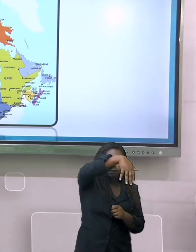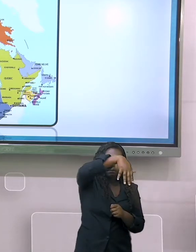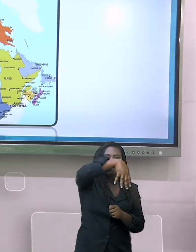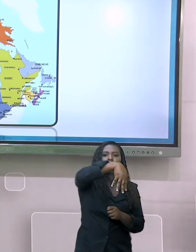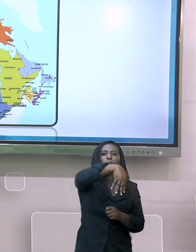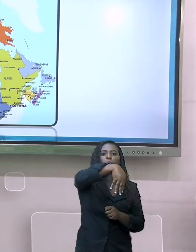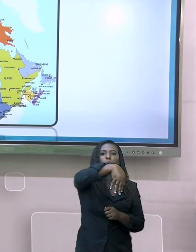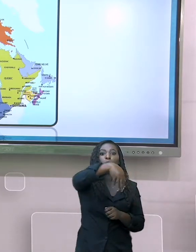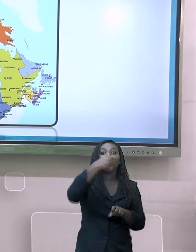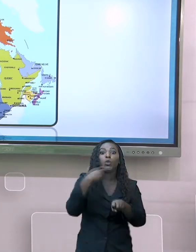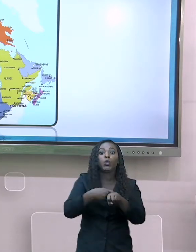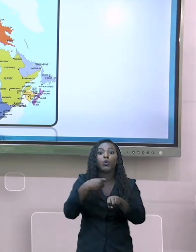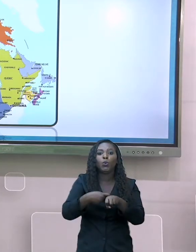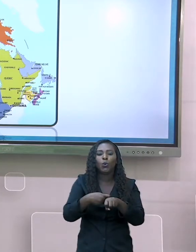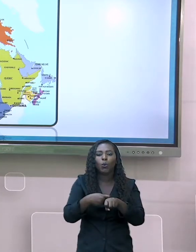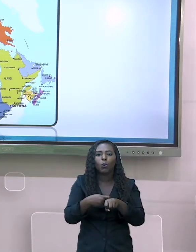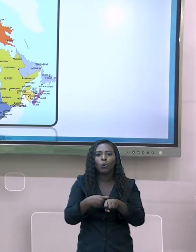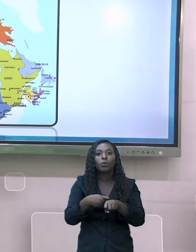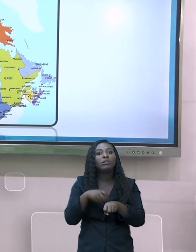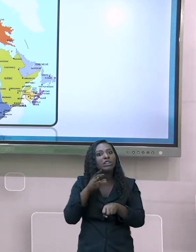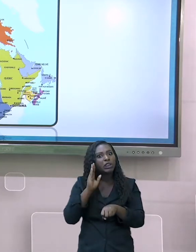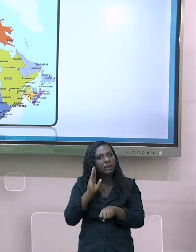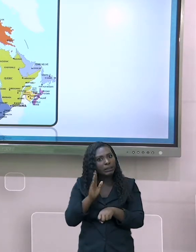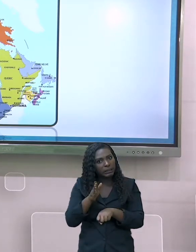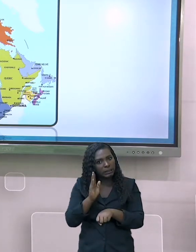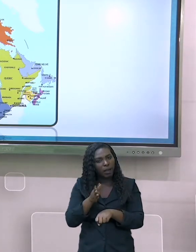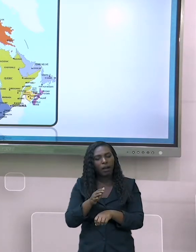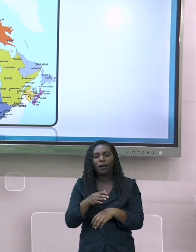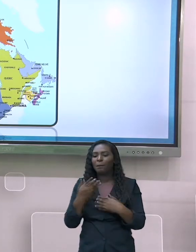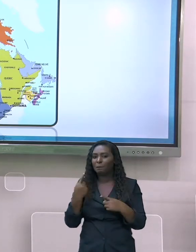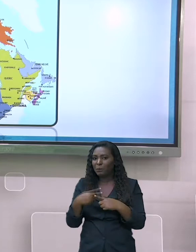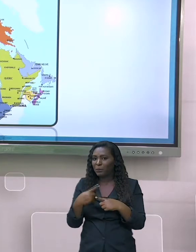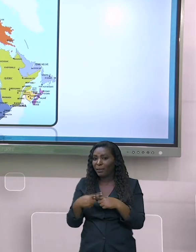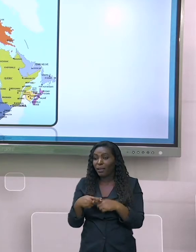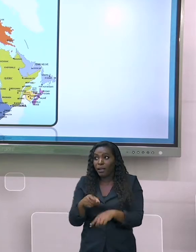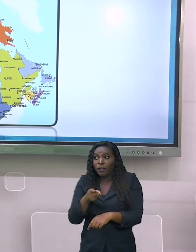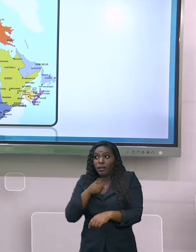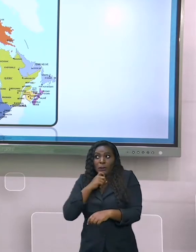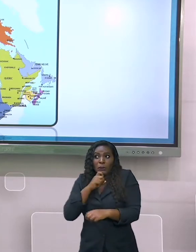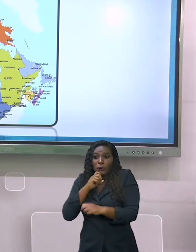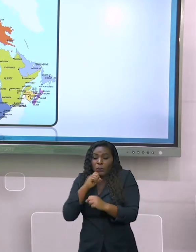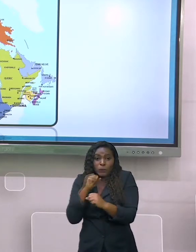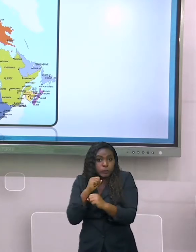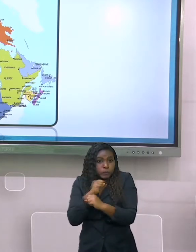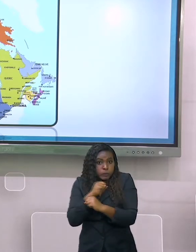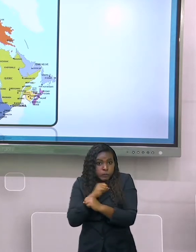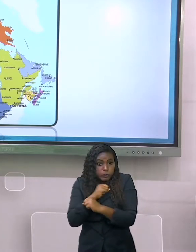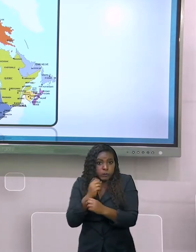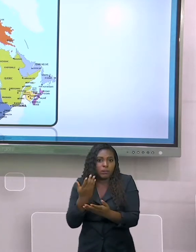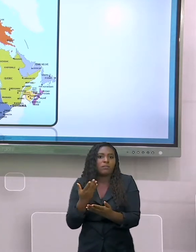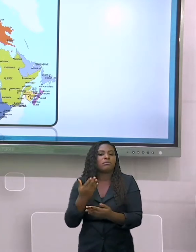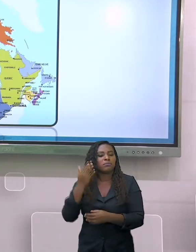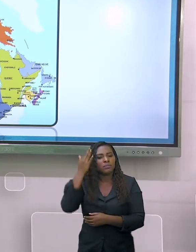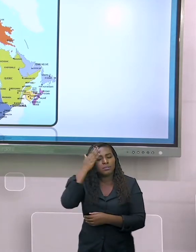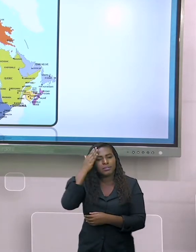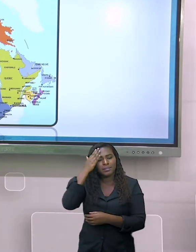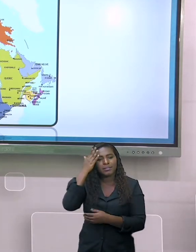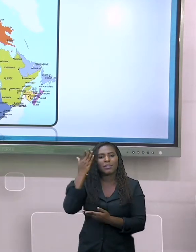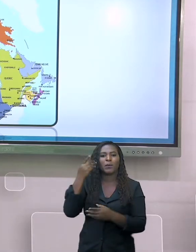Por quê? O frio é muito intenso. Por quê? O norte do Canadá está nas